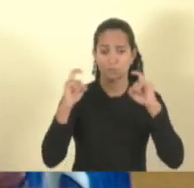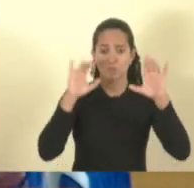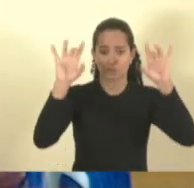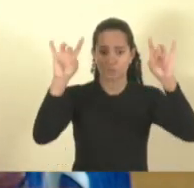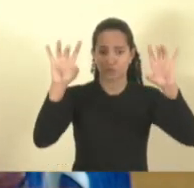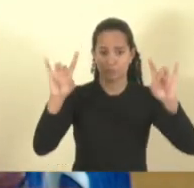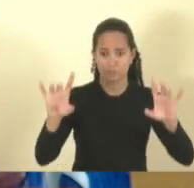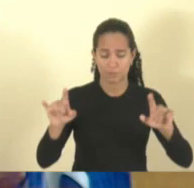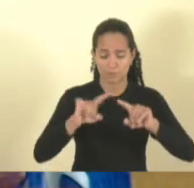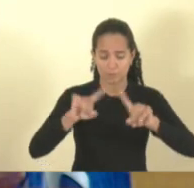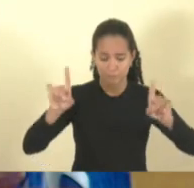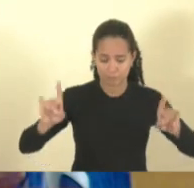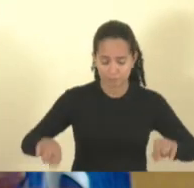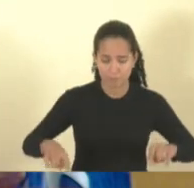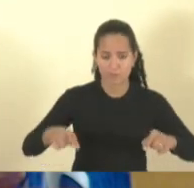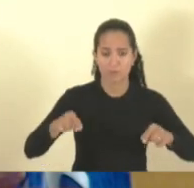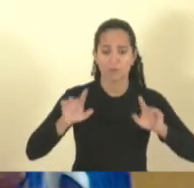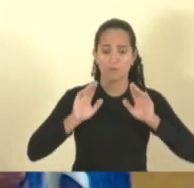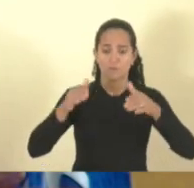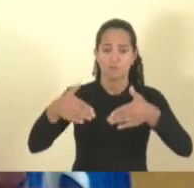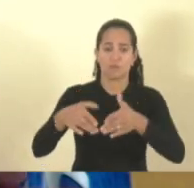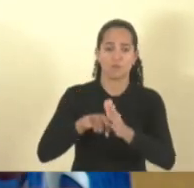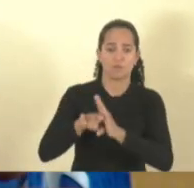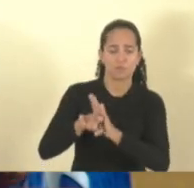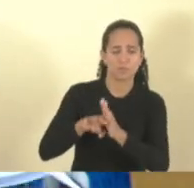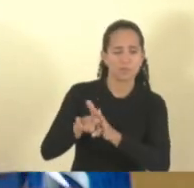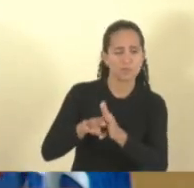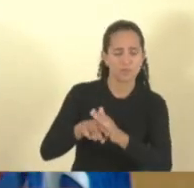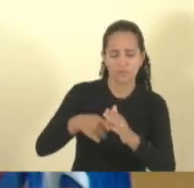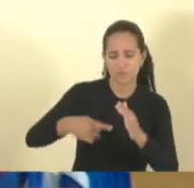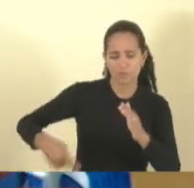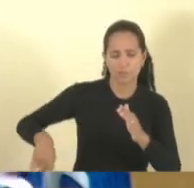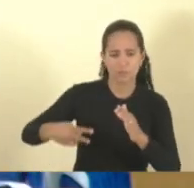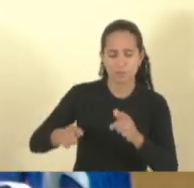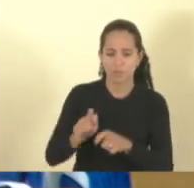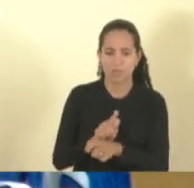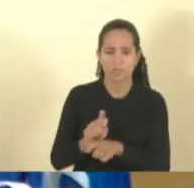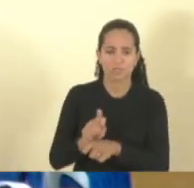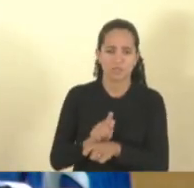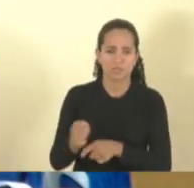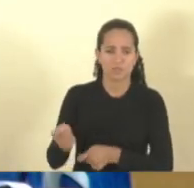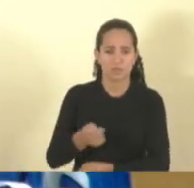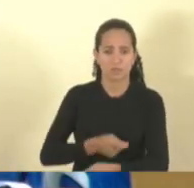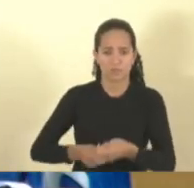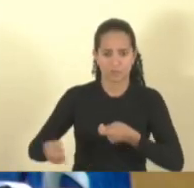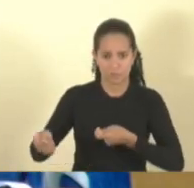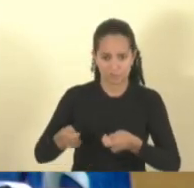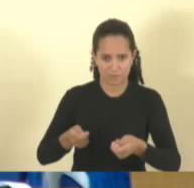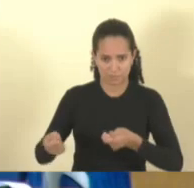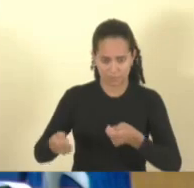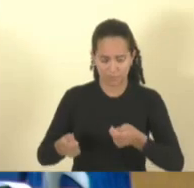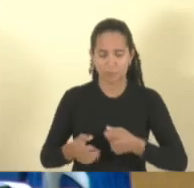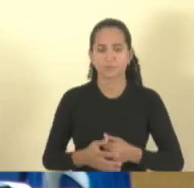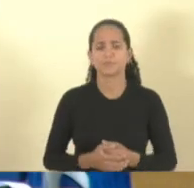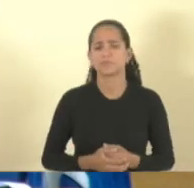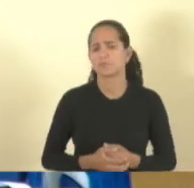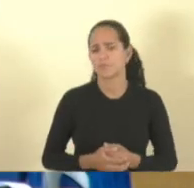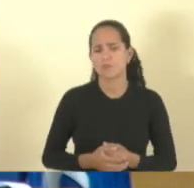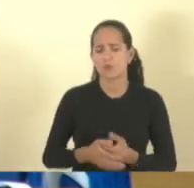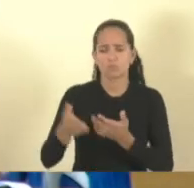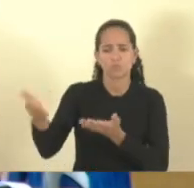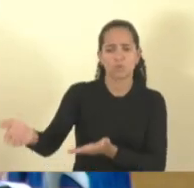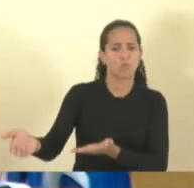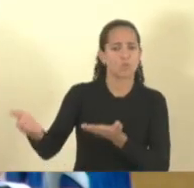servidores especializados em políticas públicas e gestão governamental. É convidada ao local de destaque